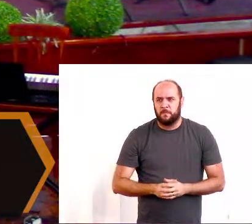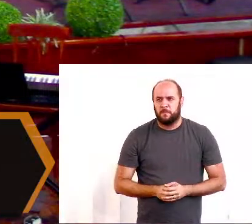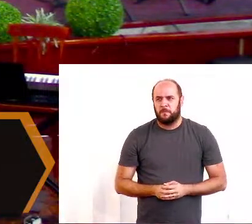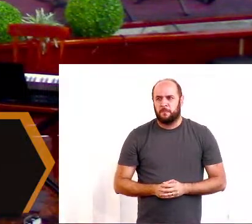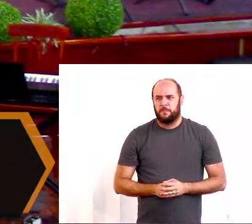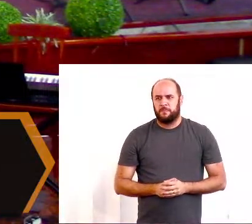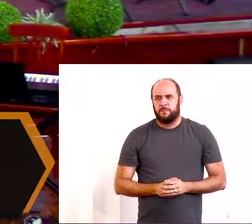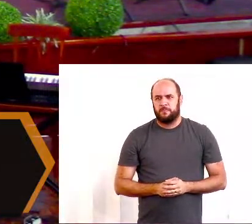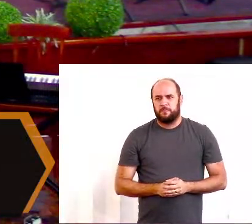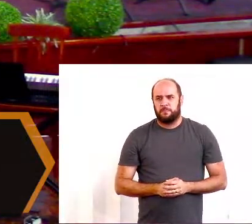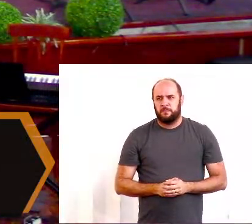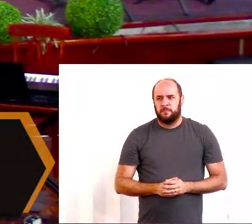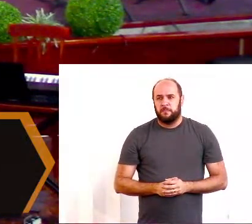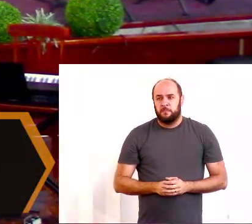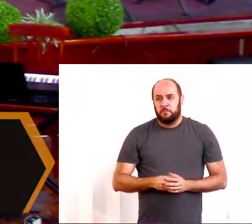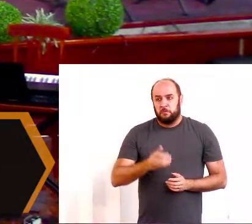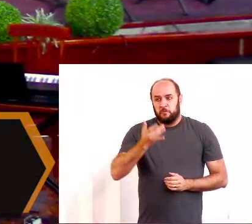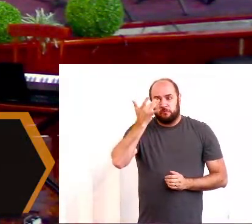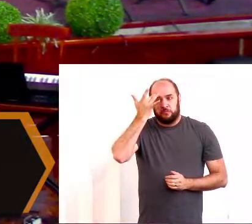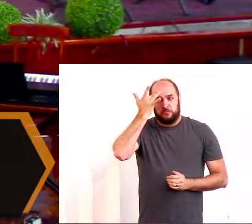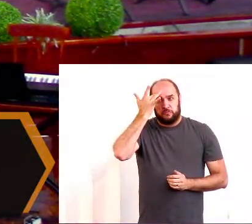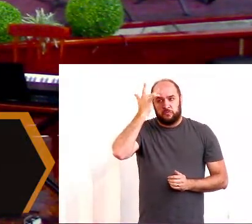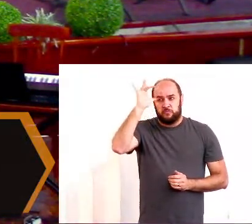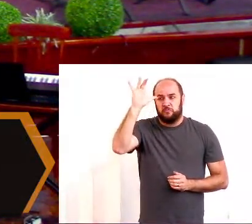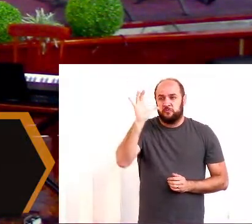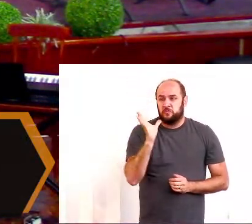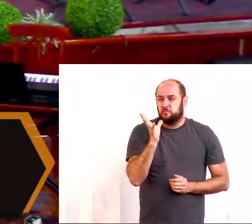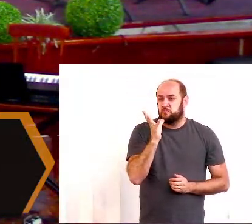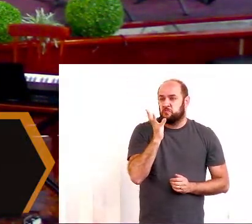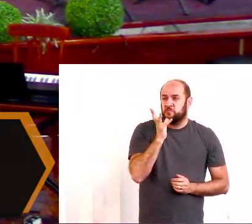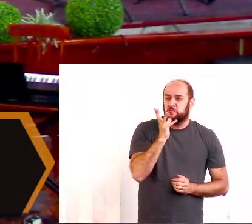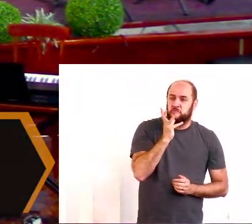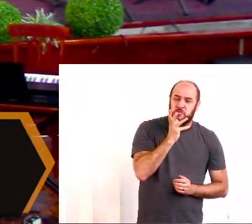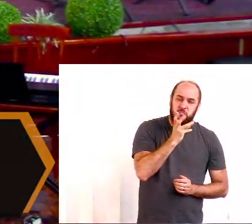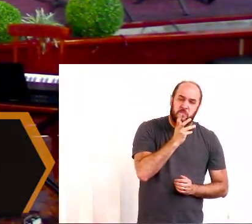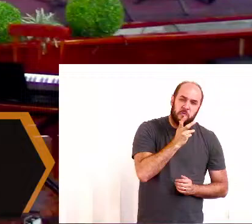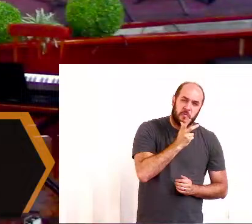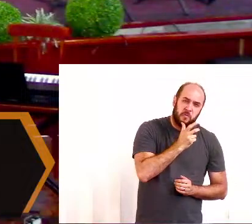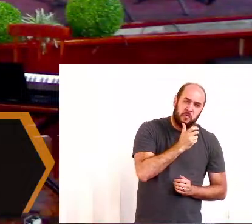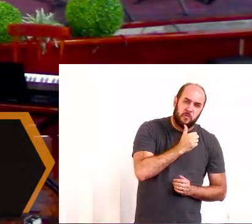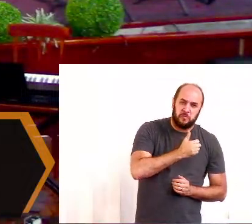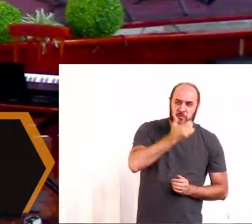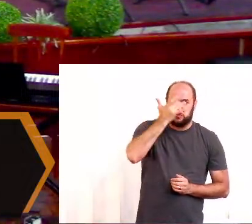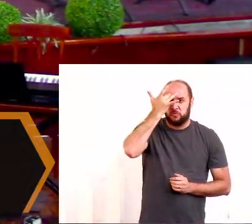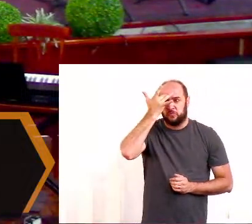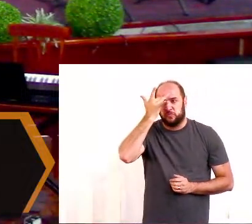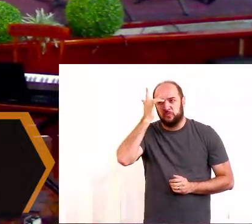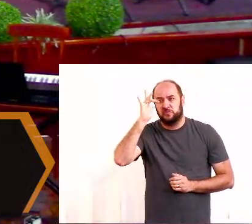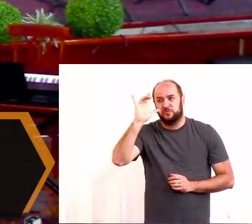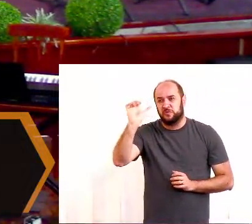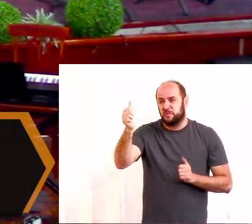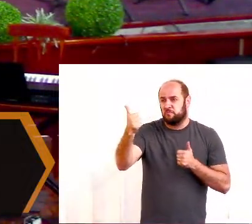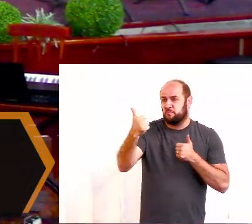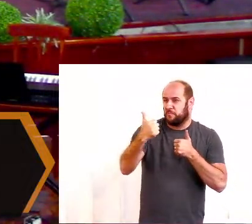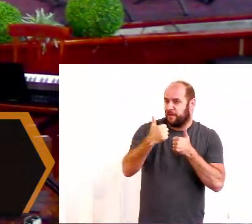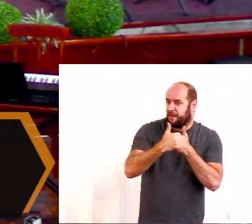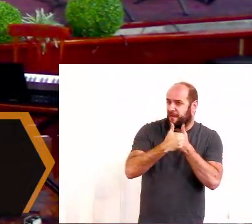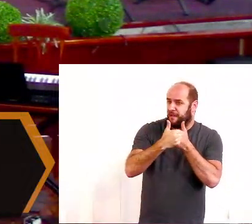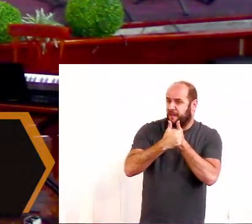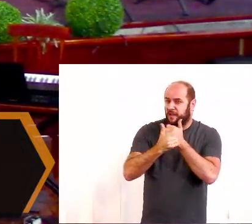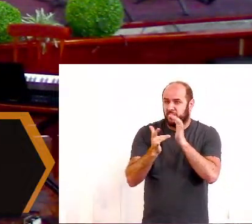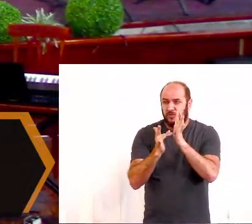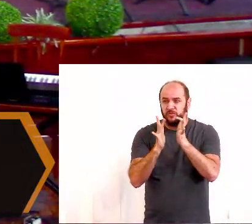final. Não sei se ainda longe está